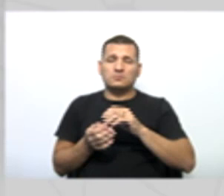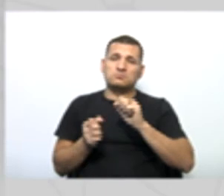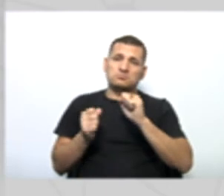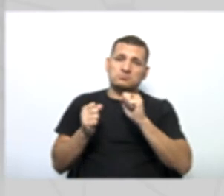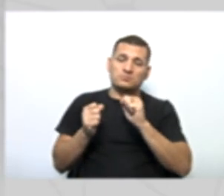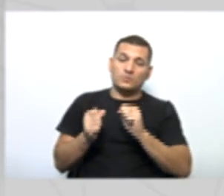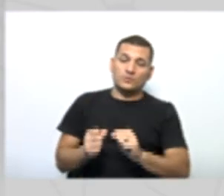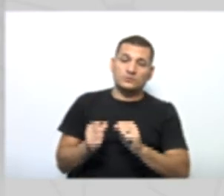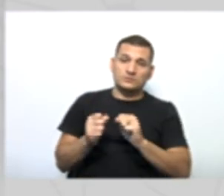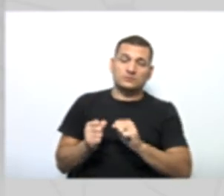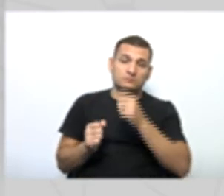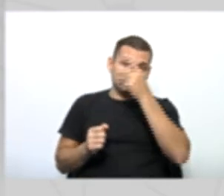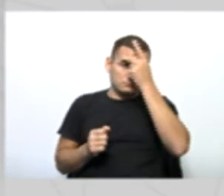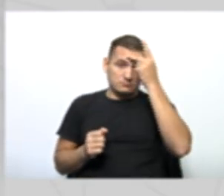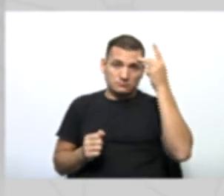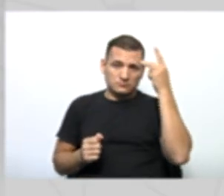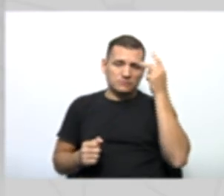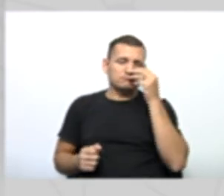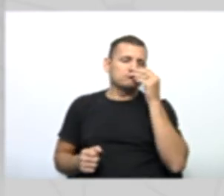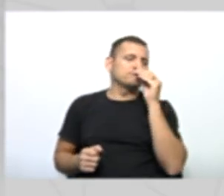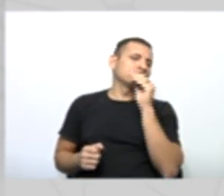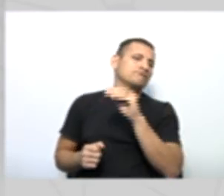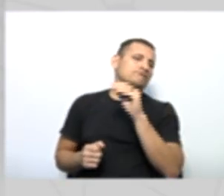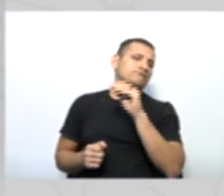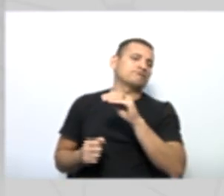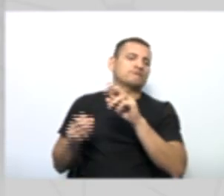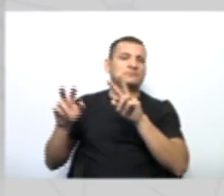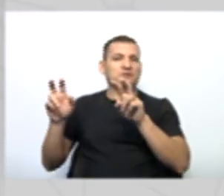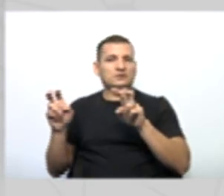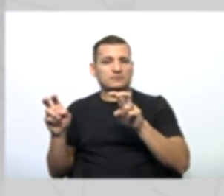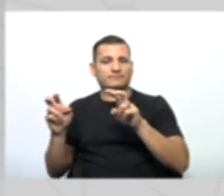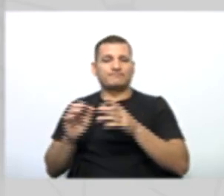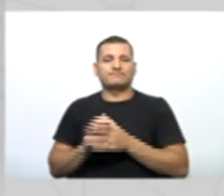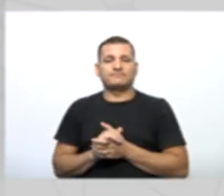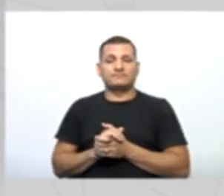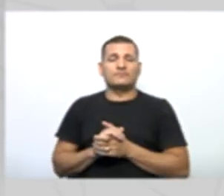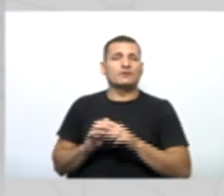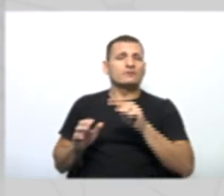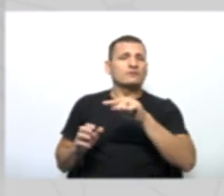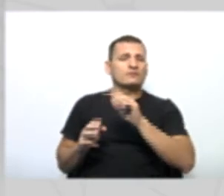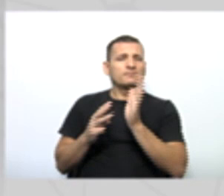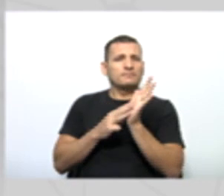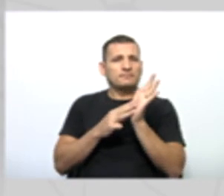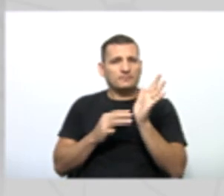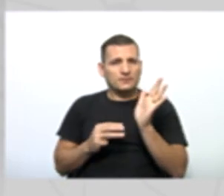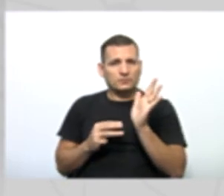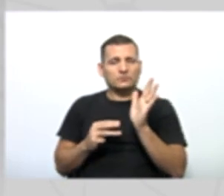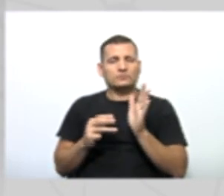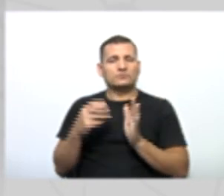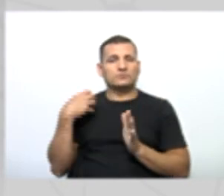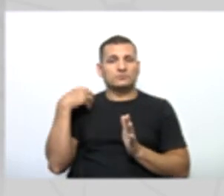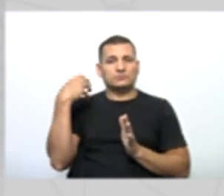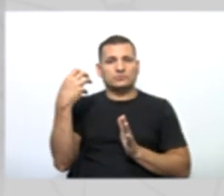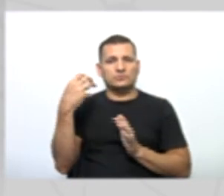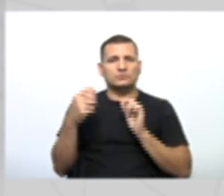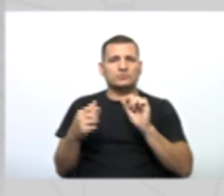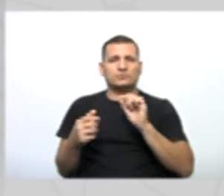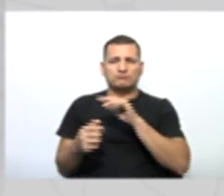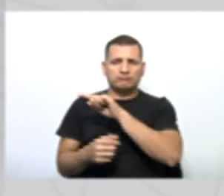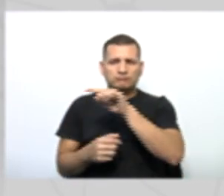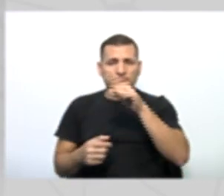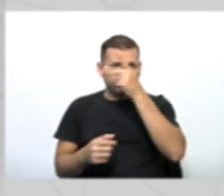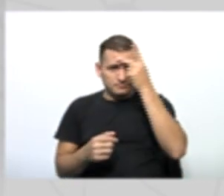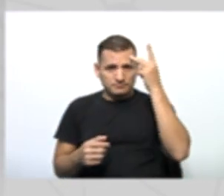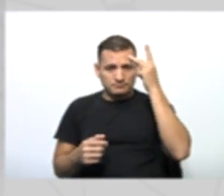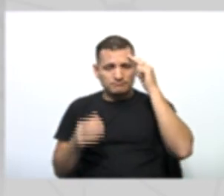que a pessoa ignora o assunto sobre o qual está falando. E através deste método, Sócrates fazia as pessoas refletirem sobre